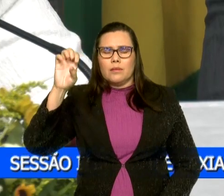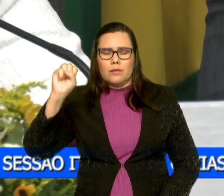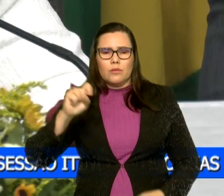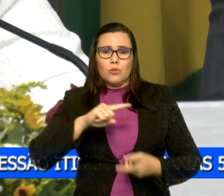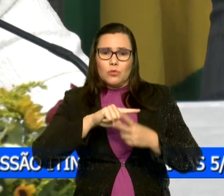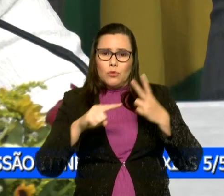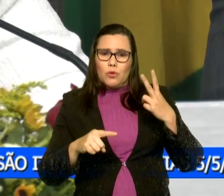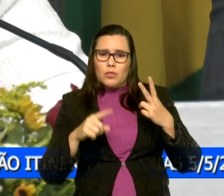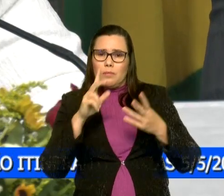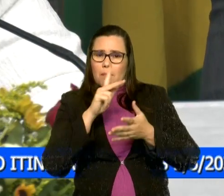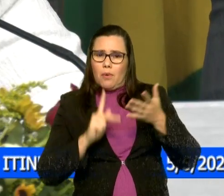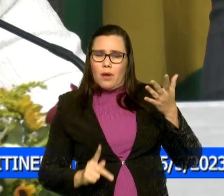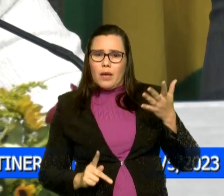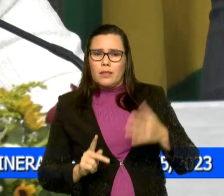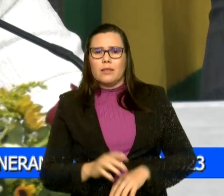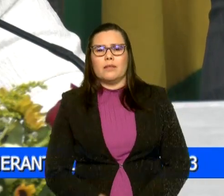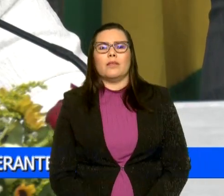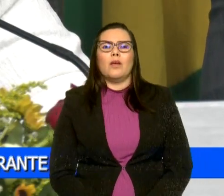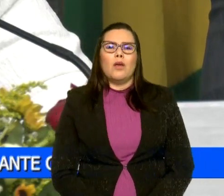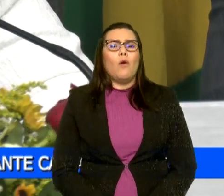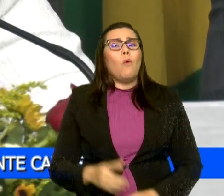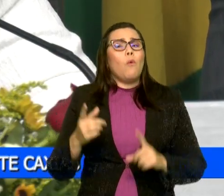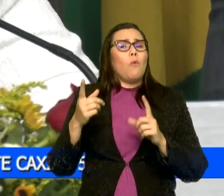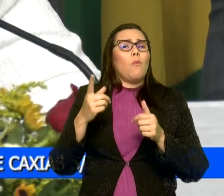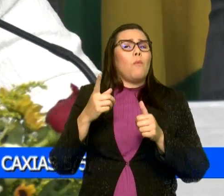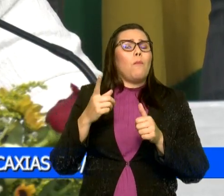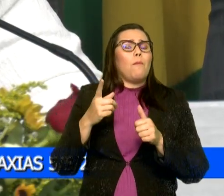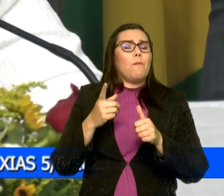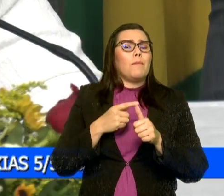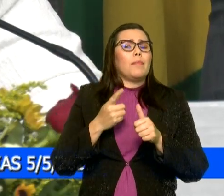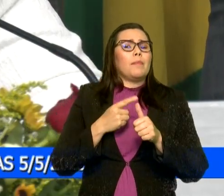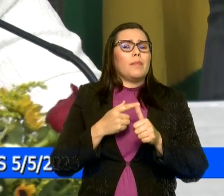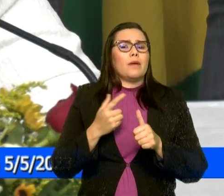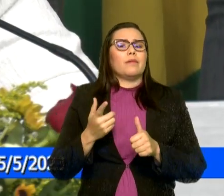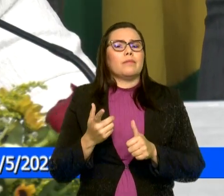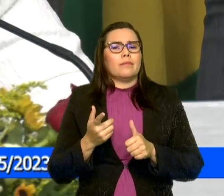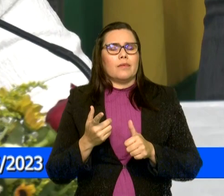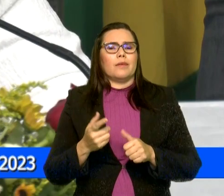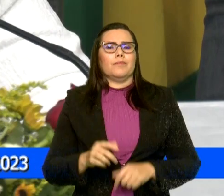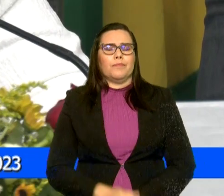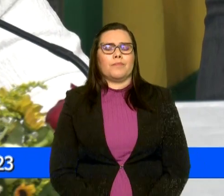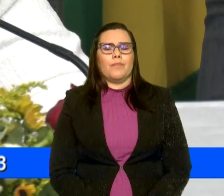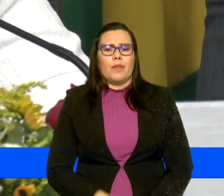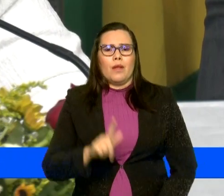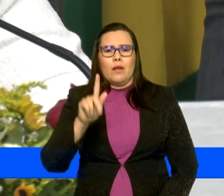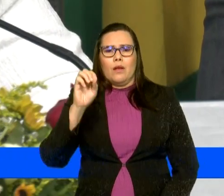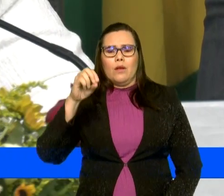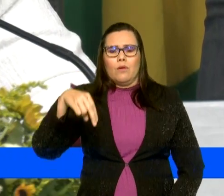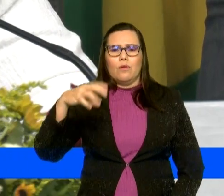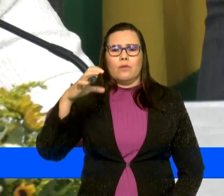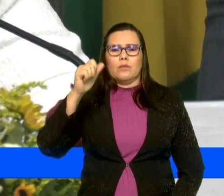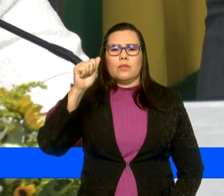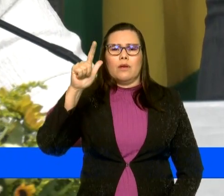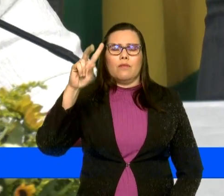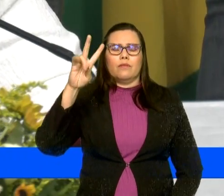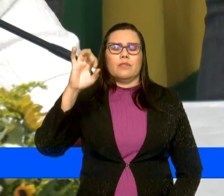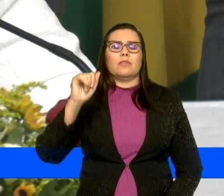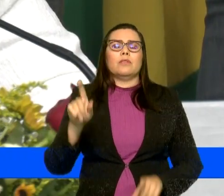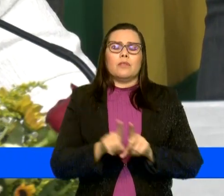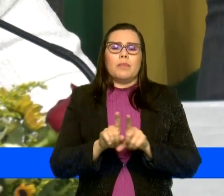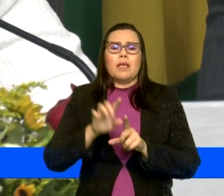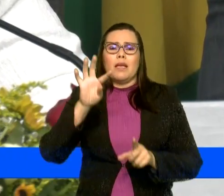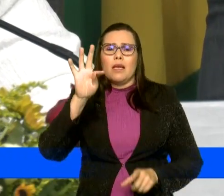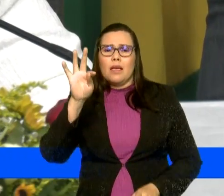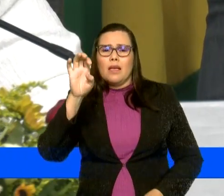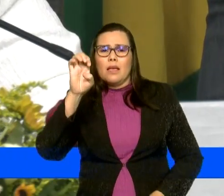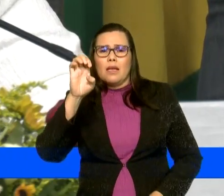nossos bosques têm mais vida no nosso hino nacional. E Teixeira Mendes com o lema Ordem e Progresso da